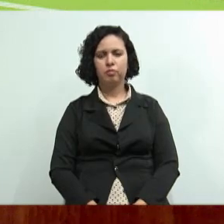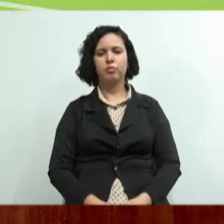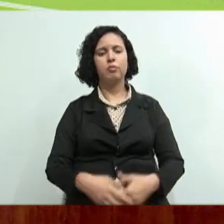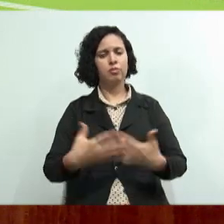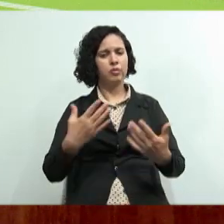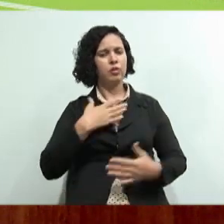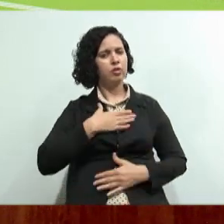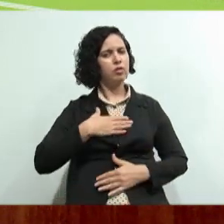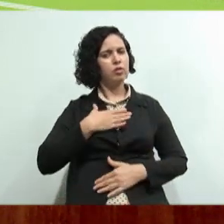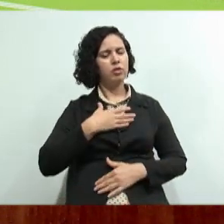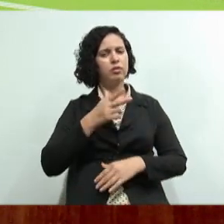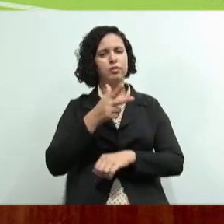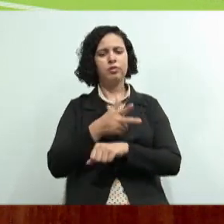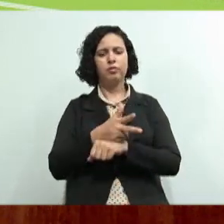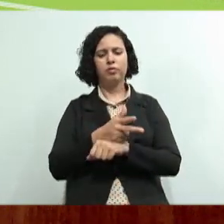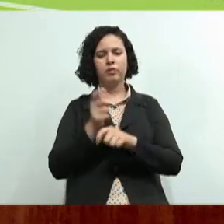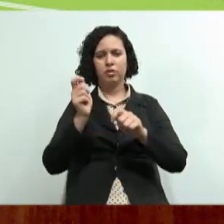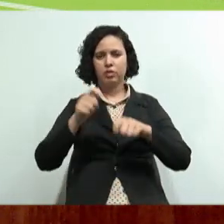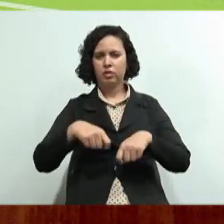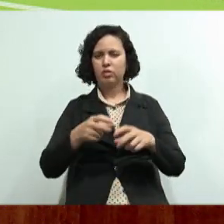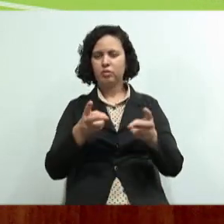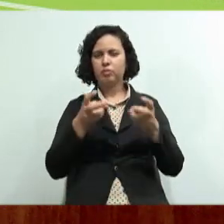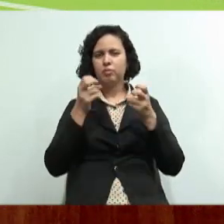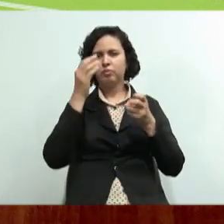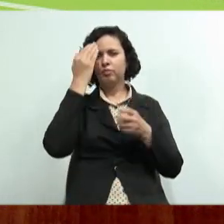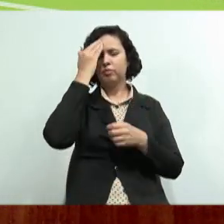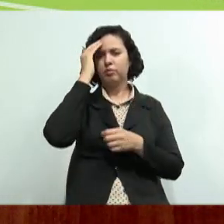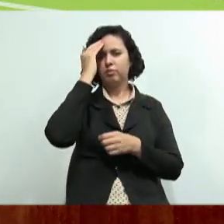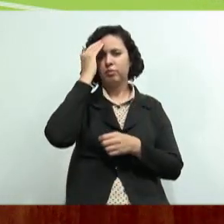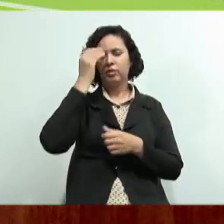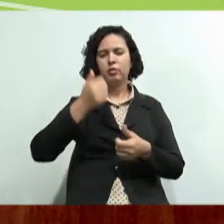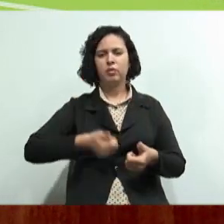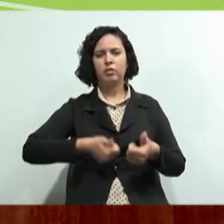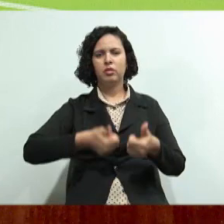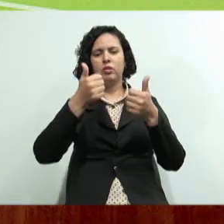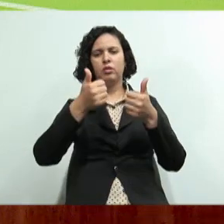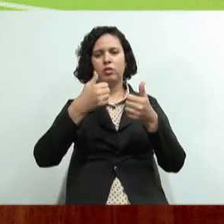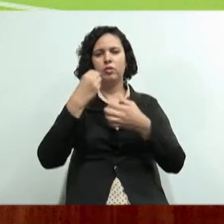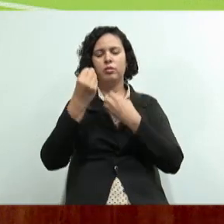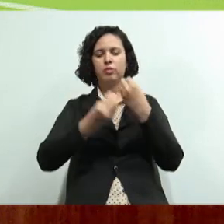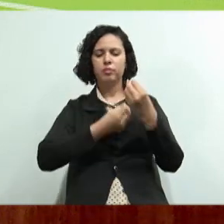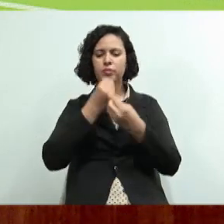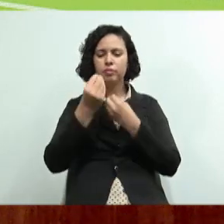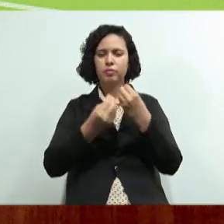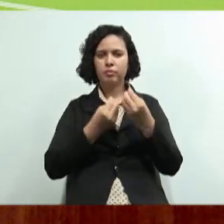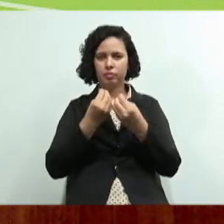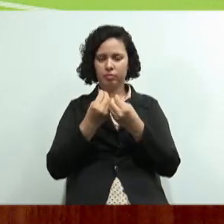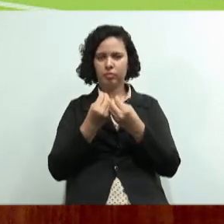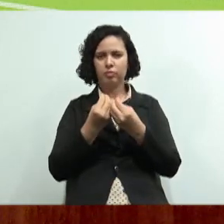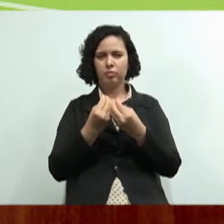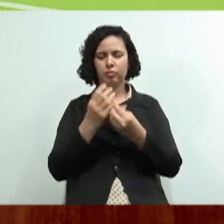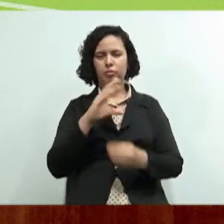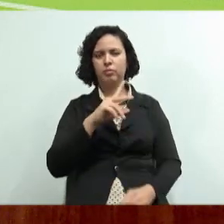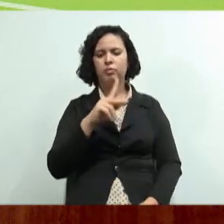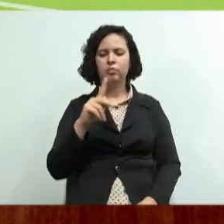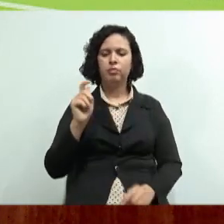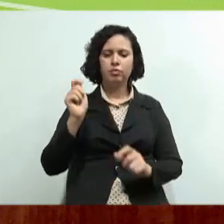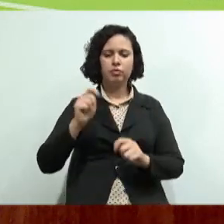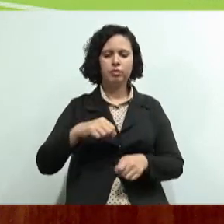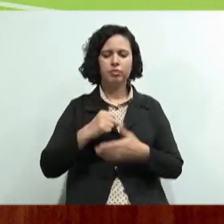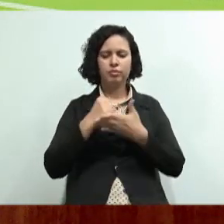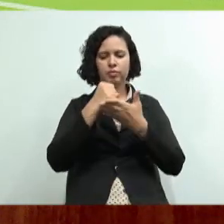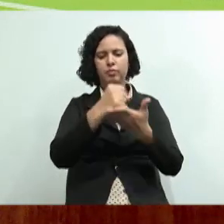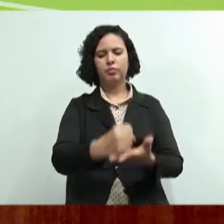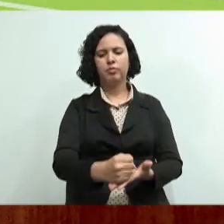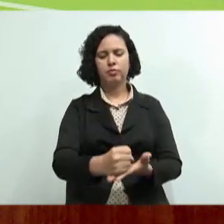Gostaram do vídeo? Deu para compreender melhor essa questão de que a cooperativa ela pode atender tanto cooperados como